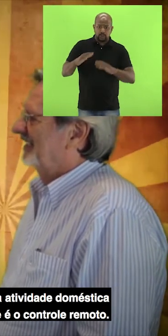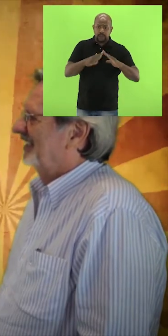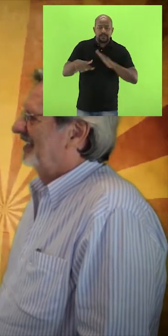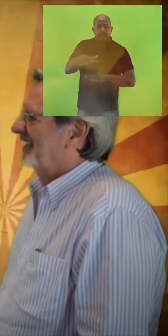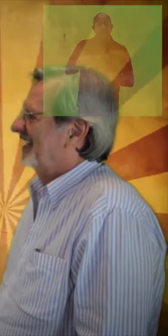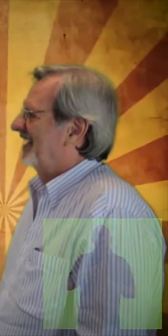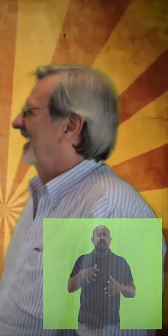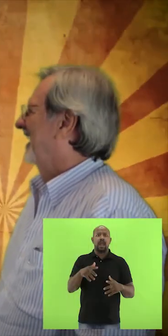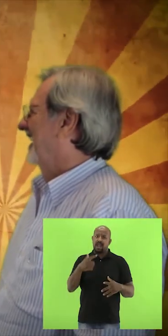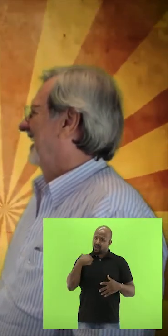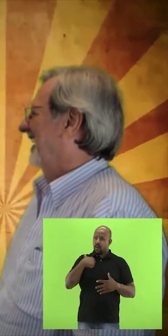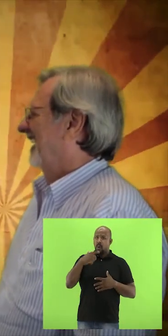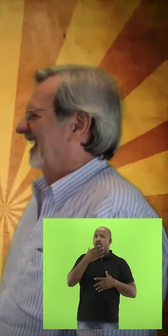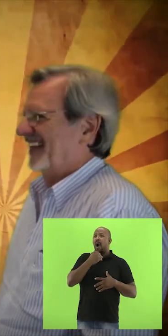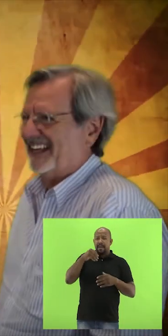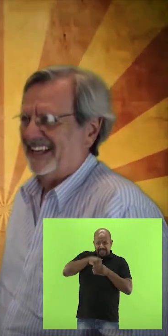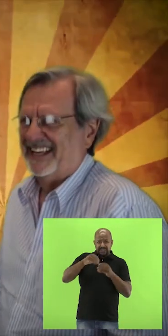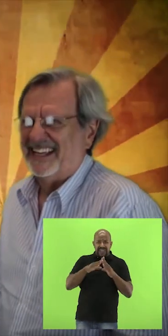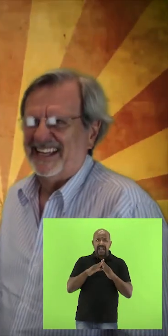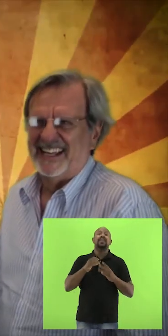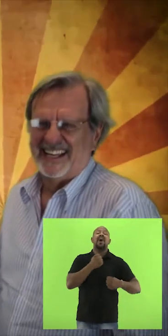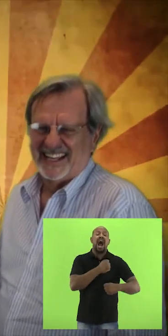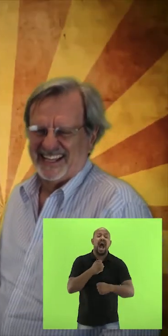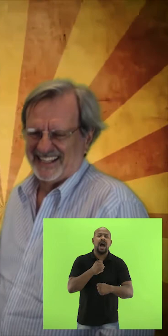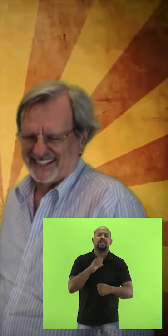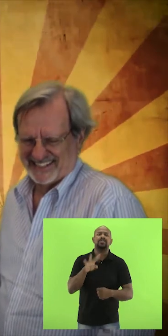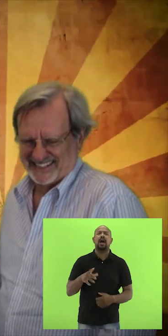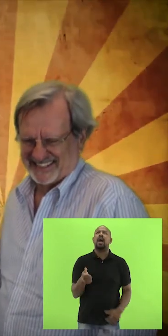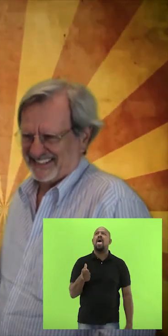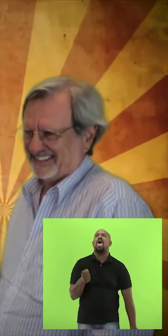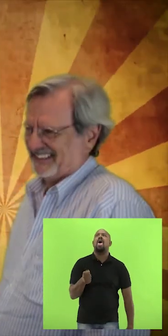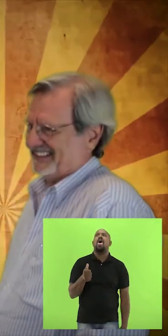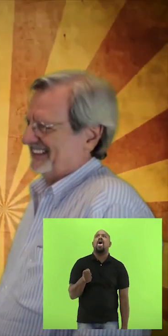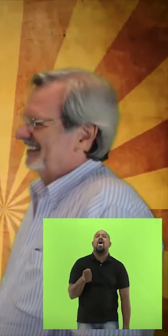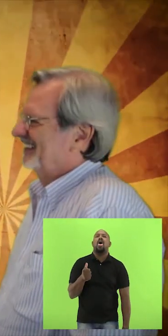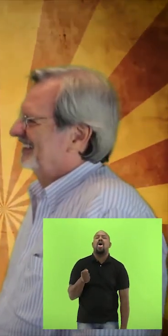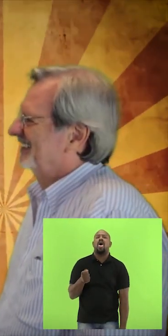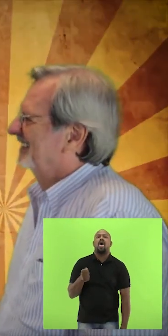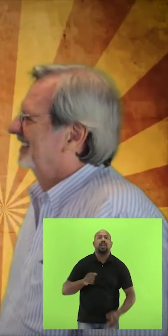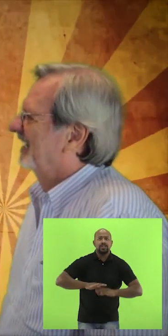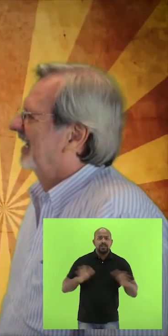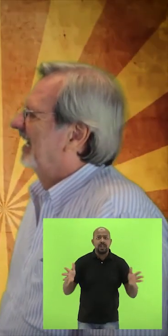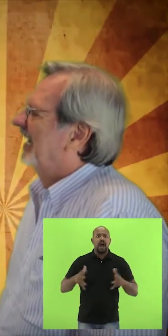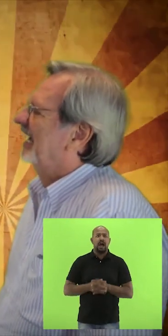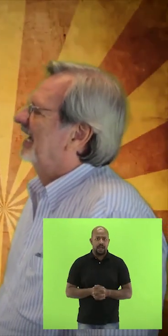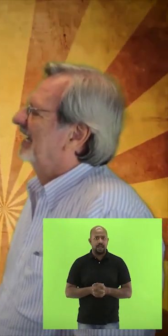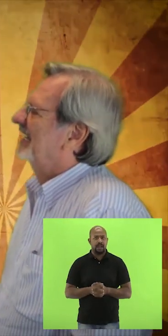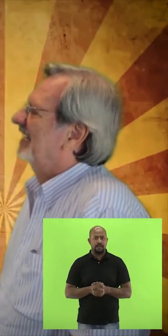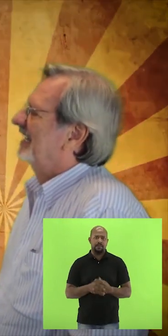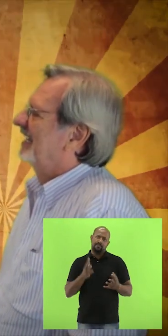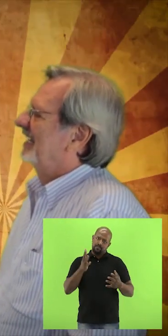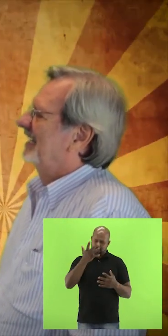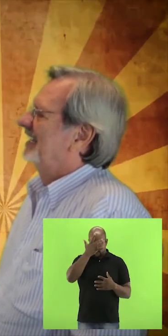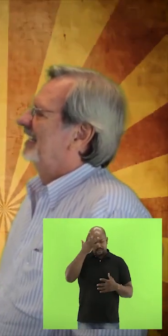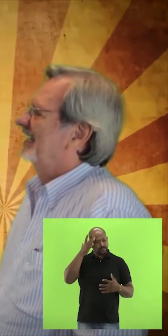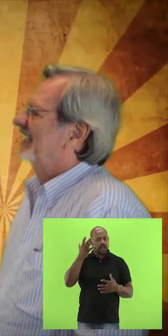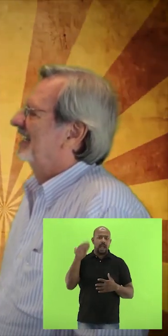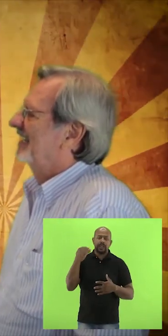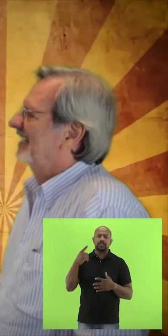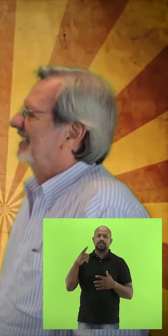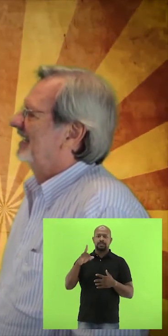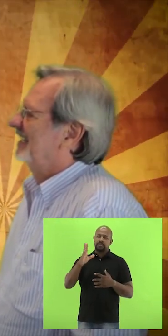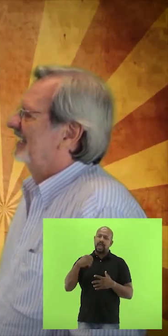Faz um gesto como se segurasse um controle. A pouca atividade que as pessoas tinham na frente, sim, de uma telinha, hoje é